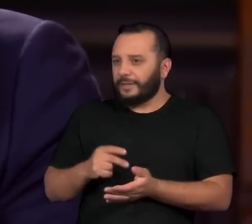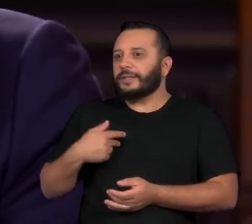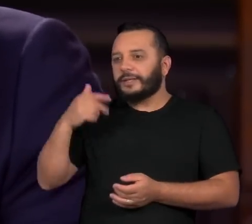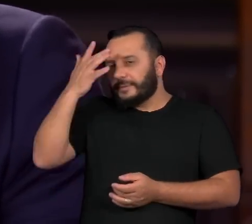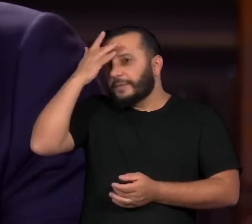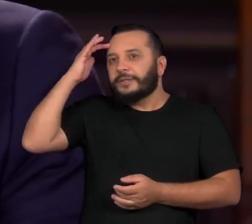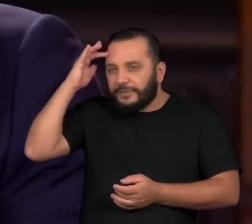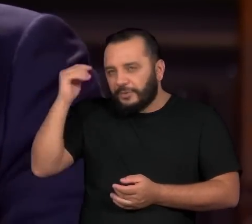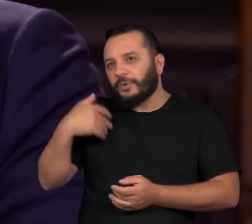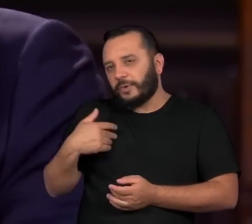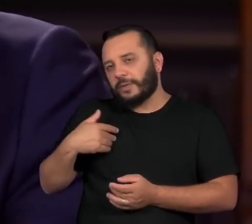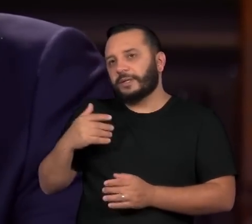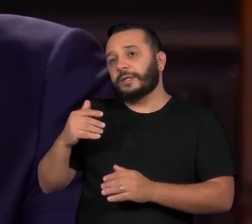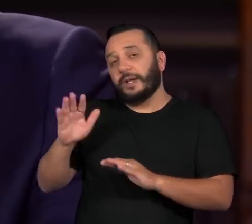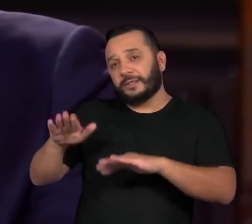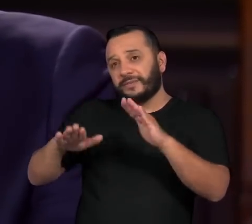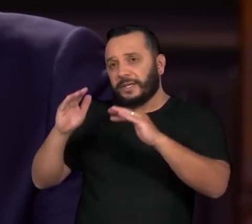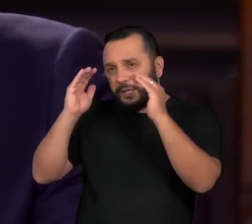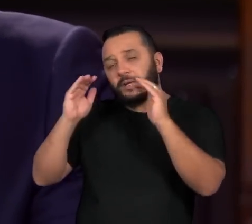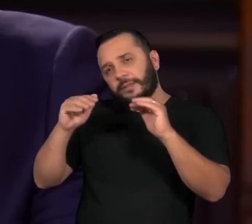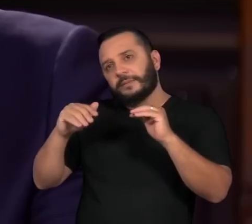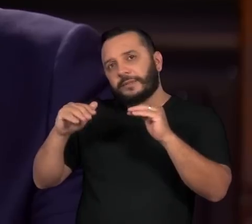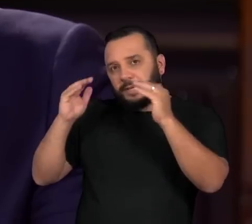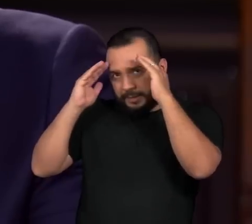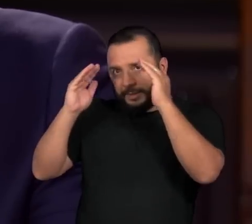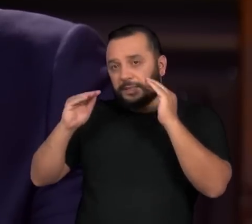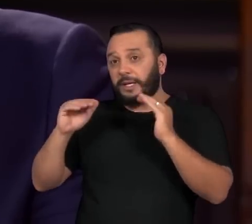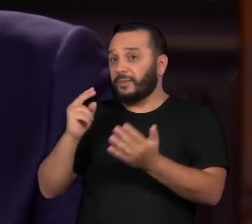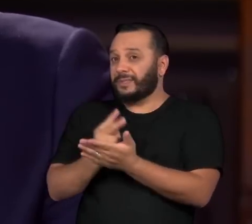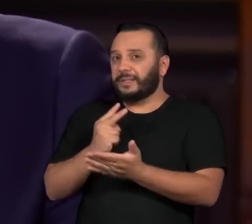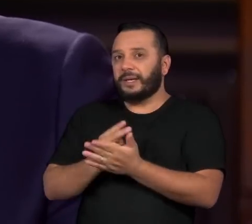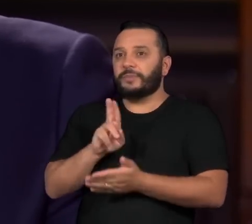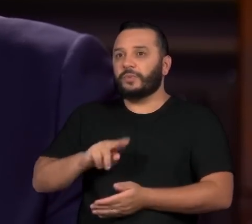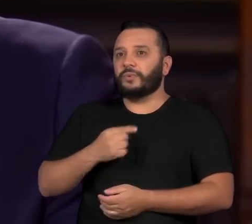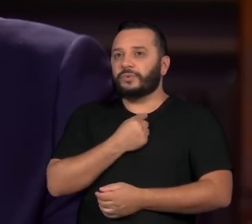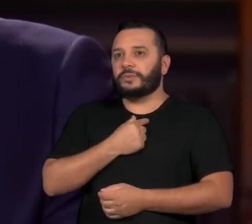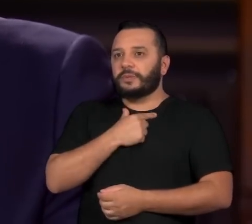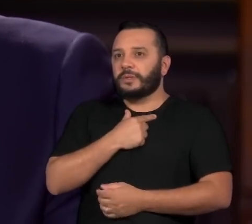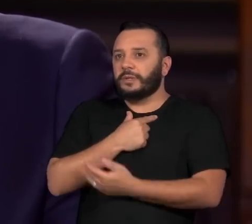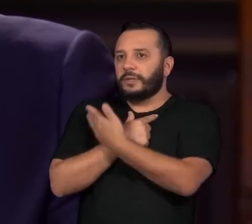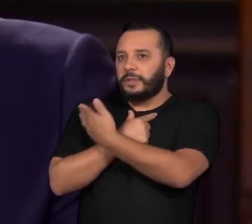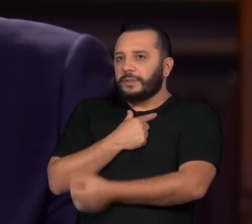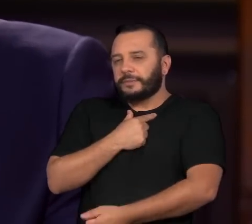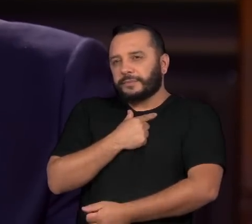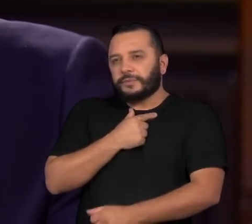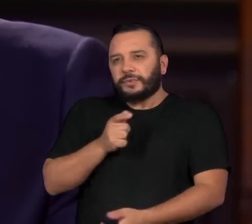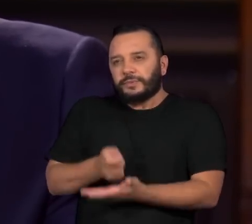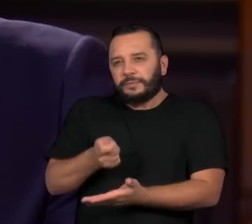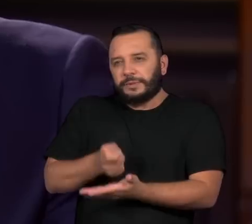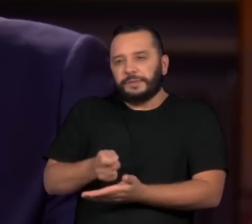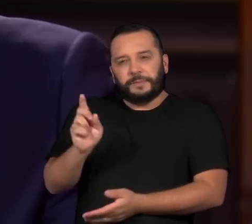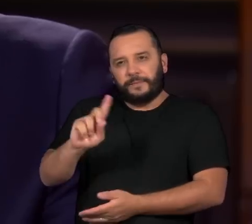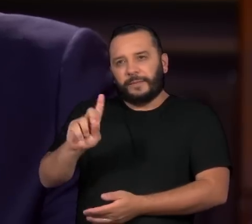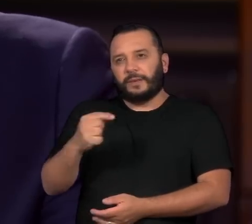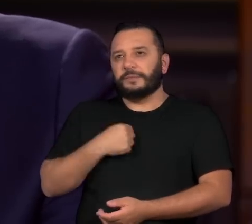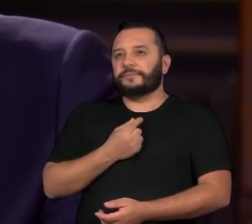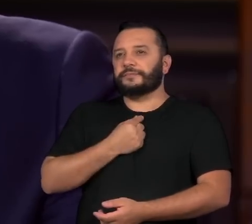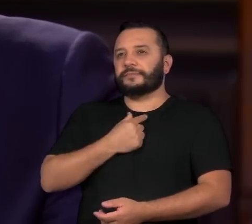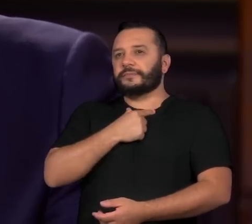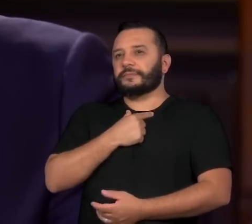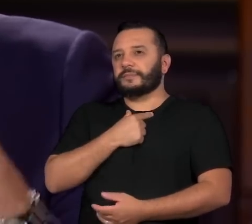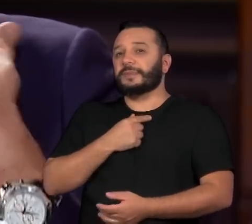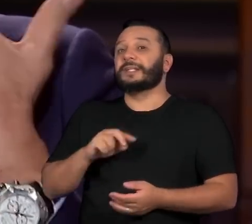exemplo, eu em público sempre estou com isso aqui, ó. Não é obrigatório, mas eu estou de klezma, que